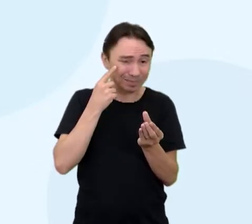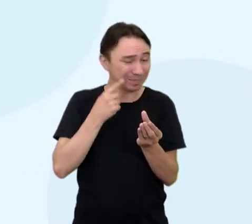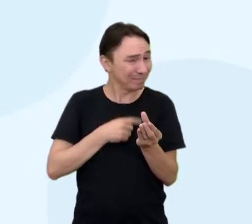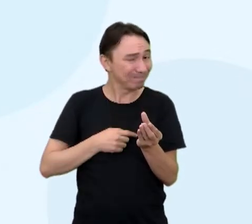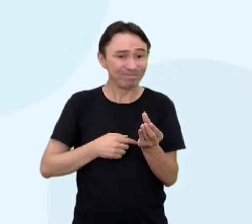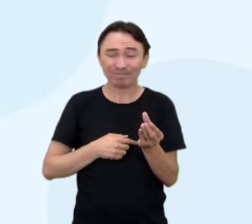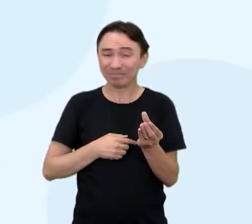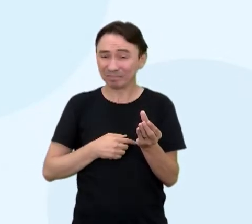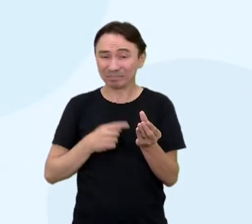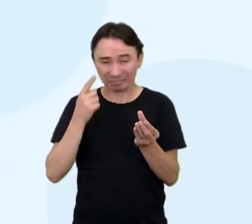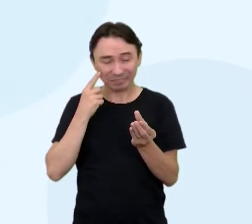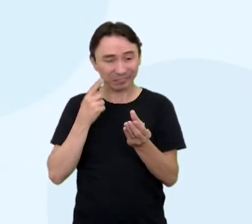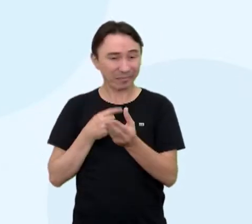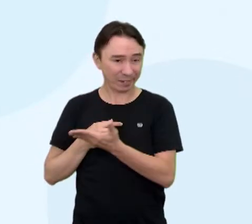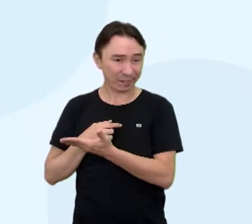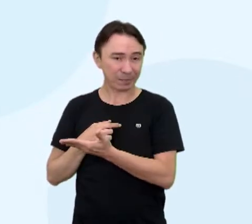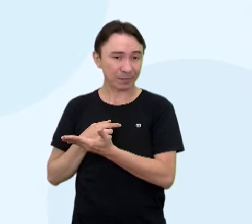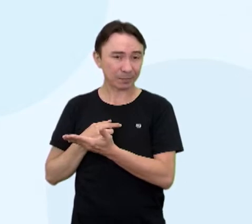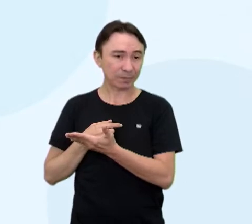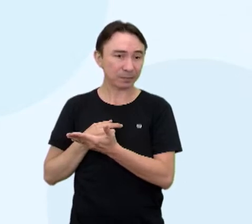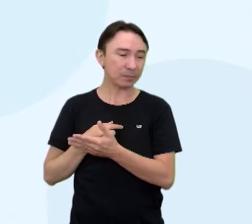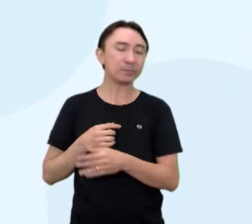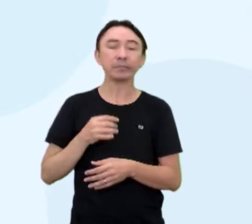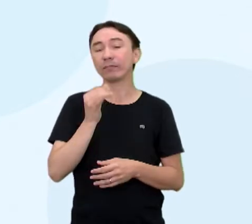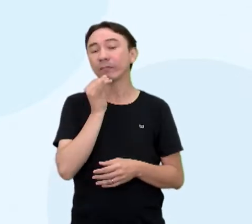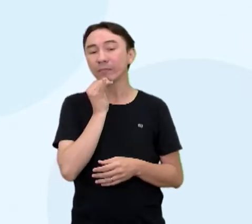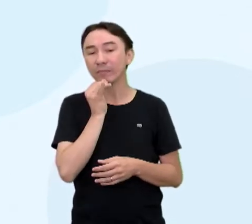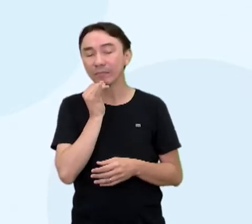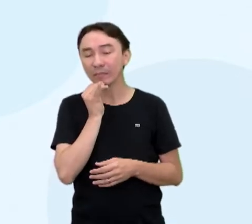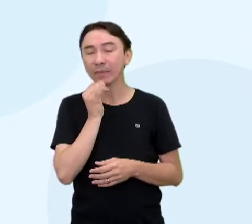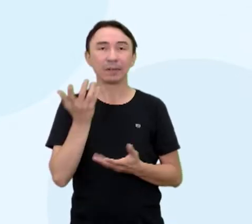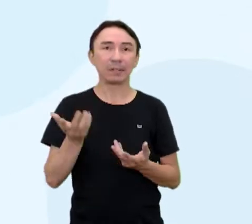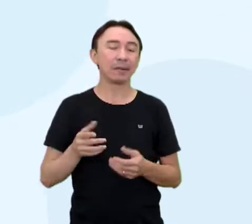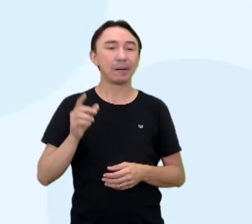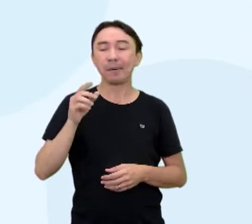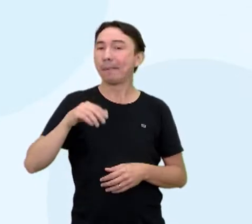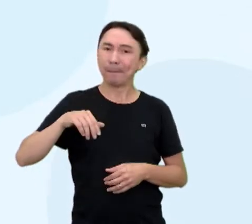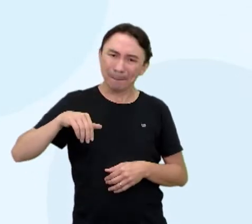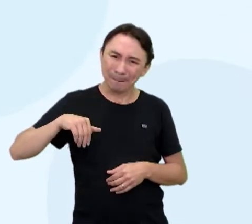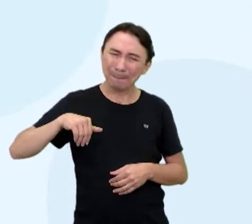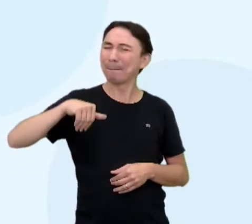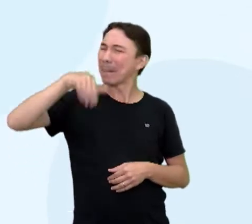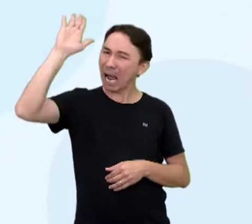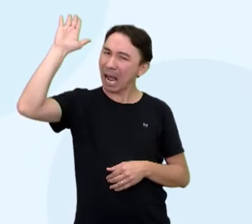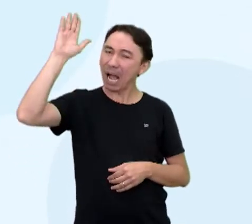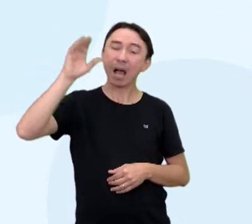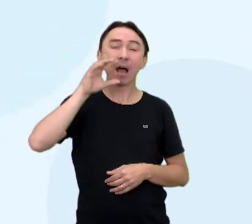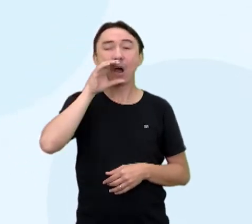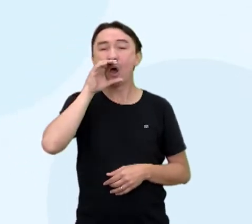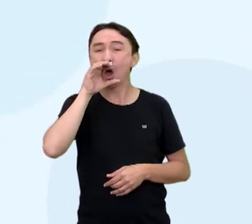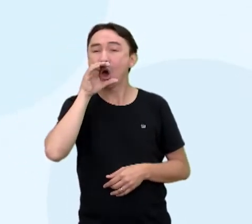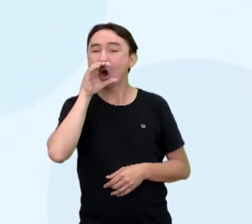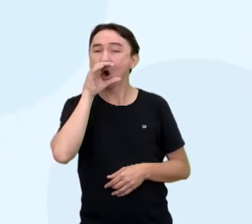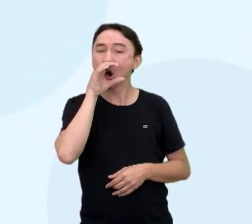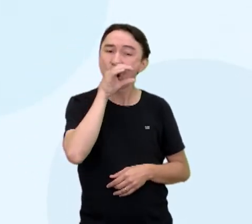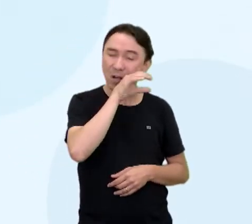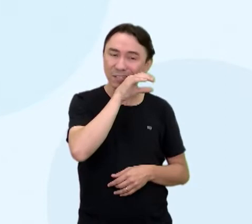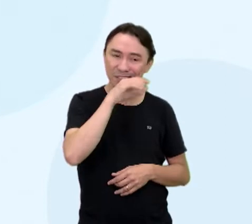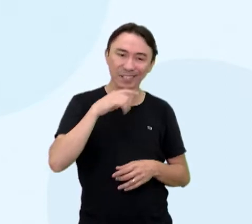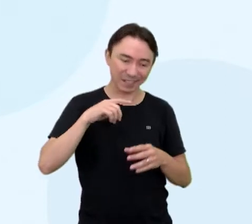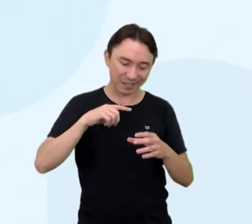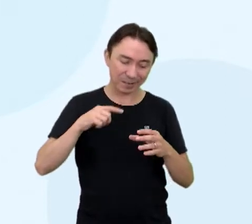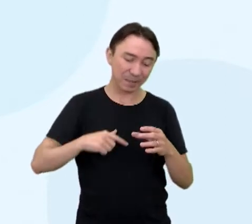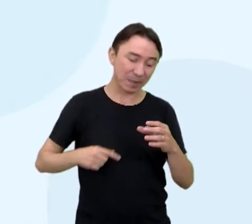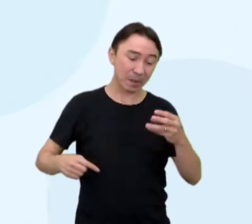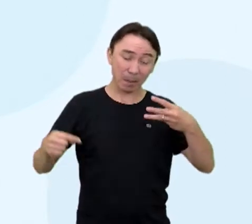são muito homogêneas, né? Então, assim, a região mais aquecida, ela está né, mais próxima do núcleo, né, porque é